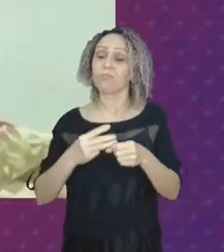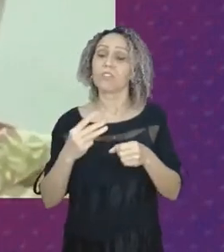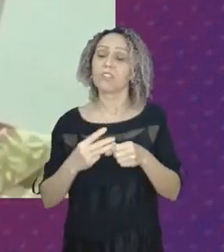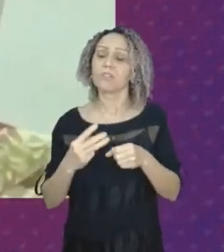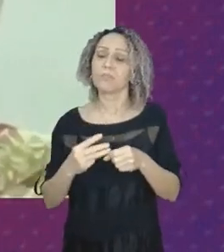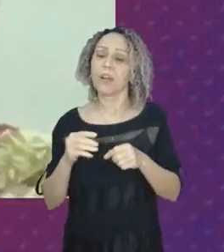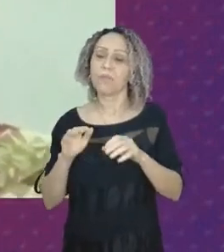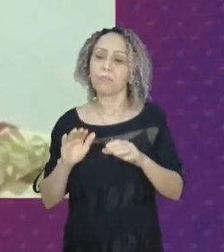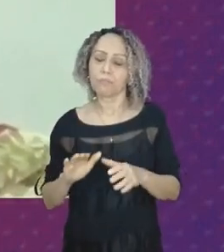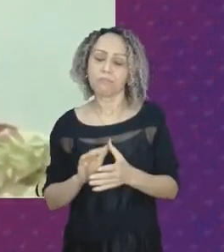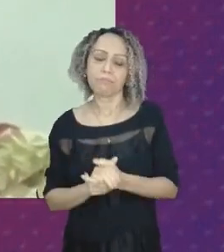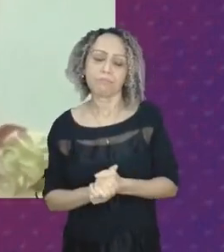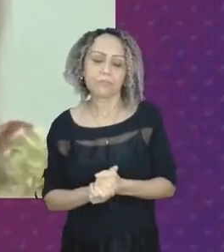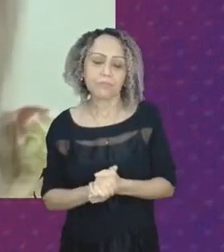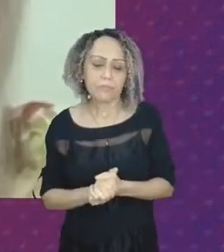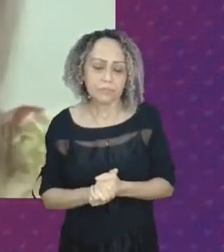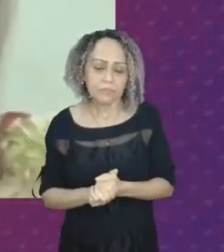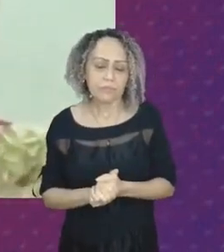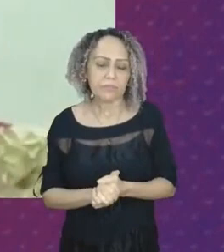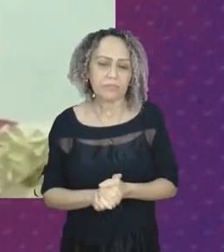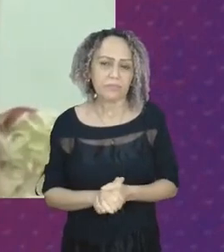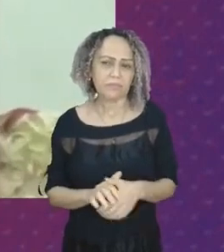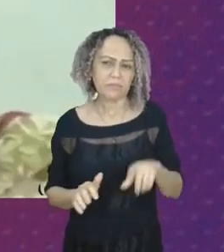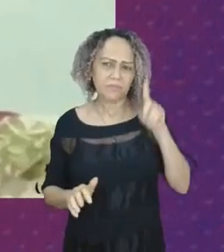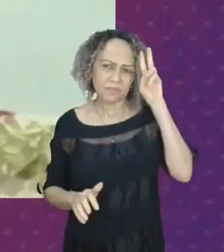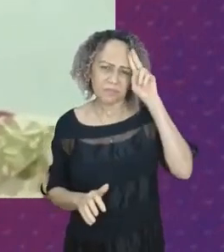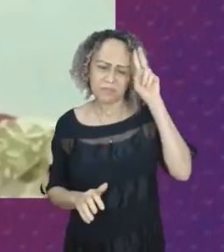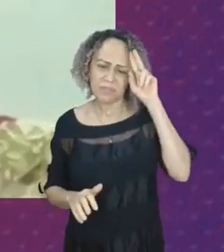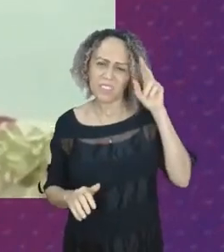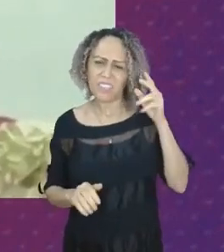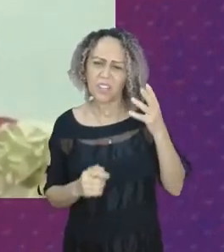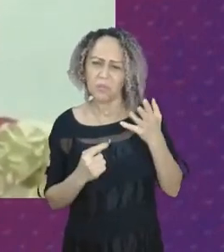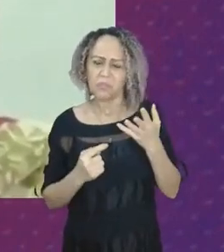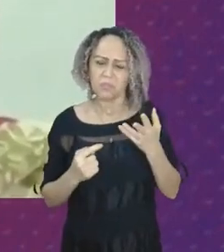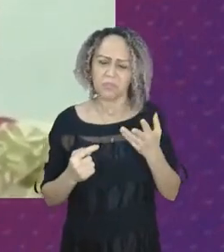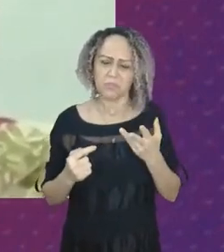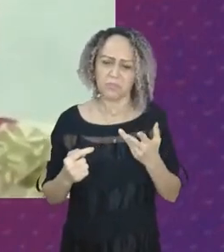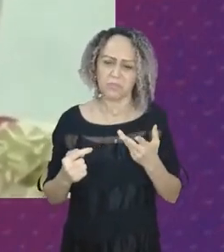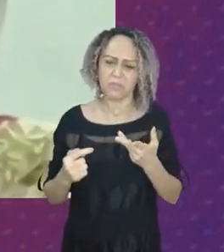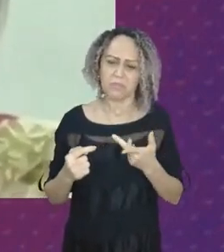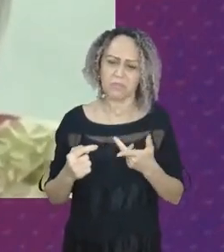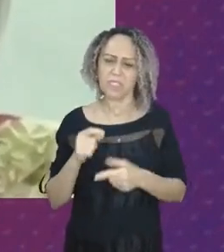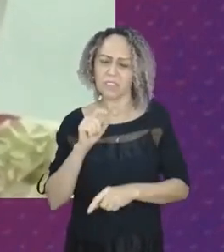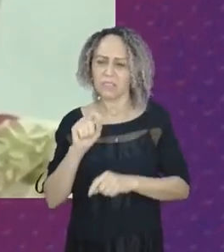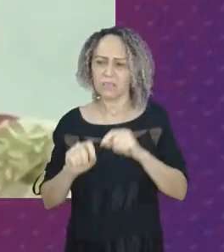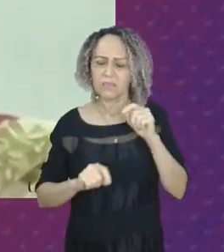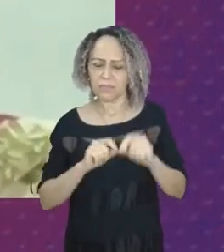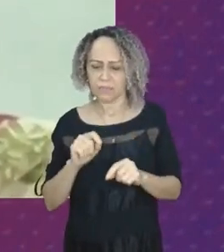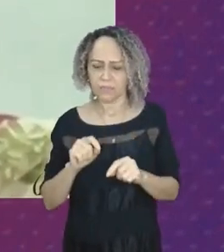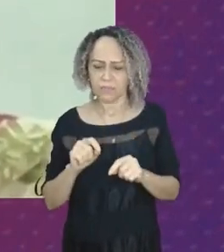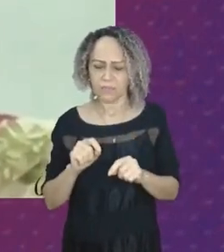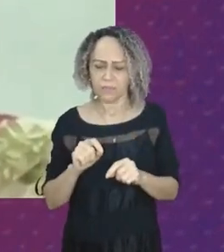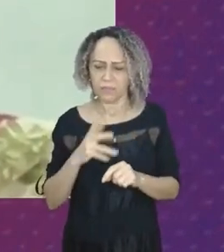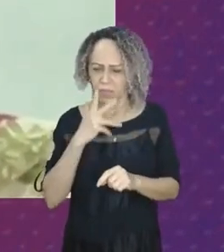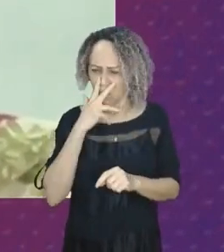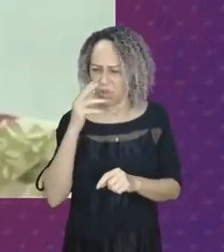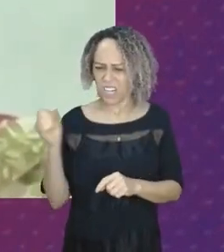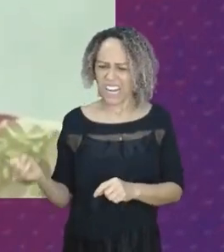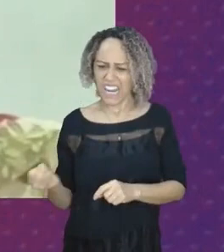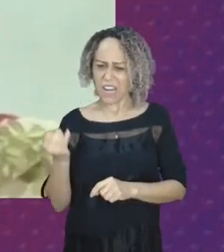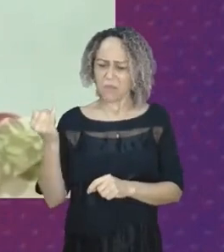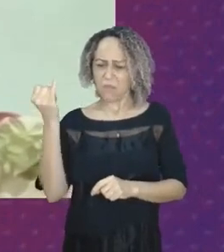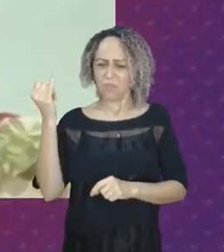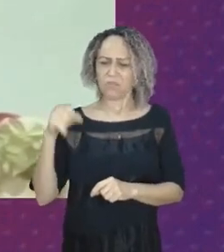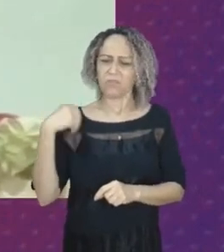Bem, recordando então um pouco alguns aspectos que acho que é importante